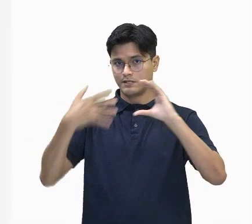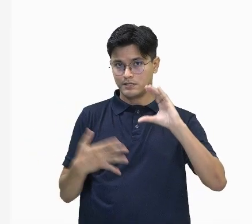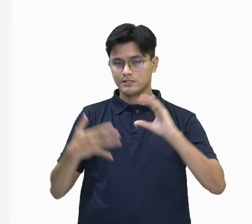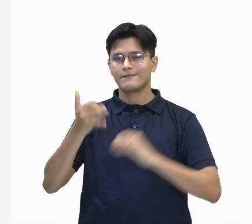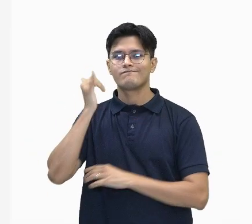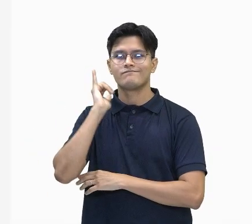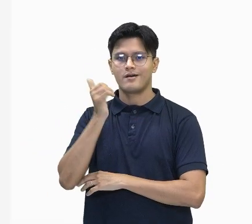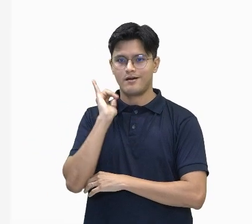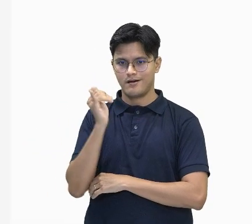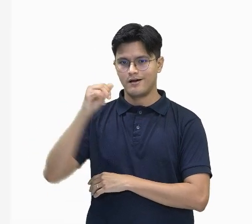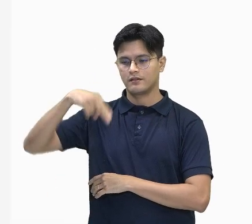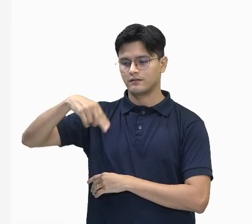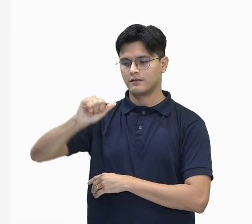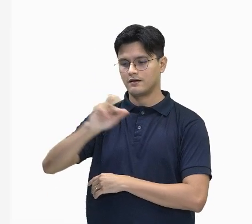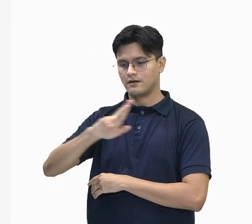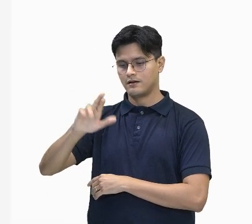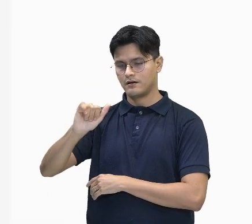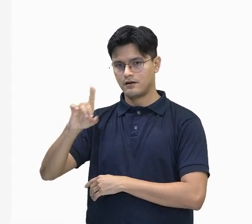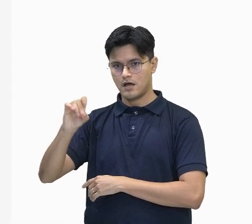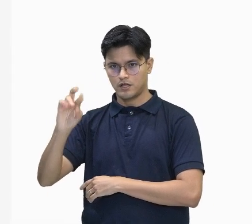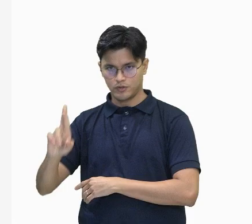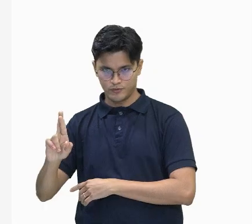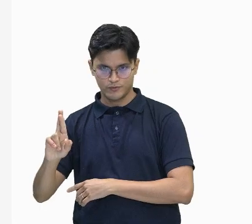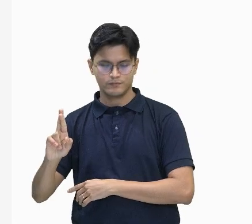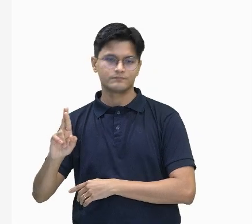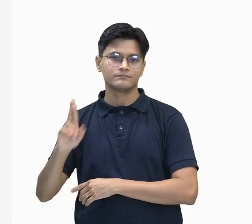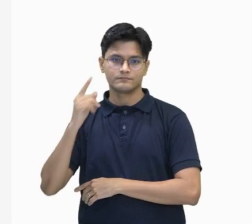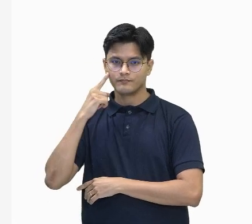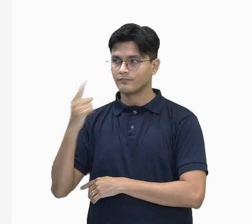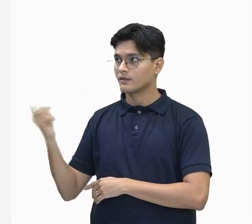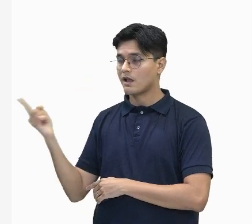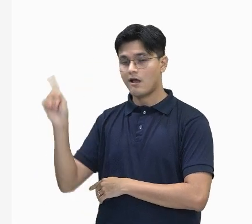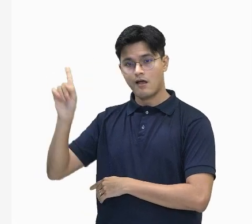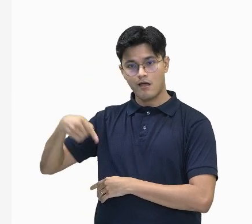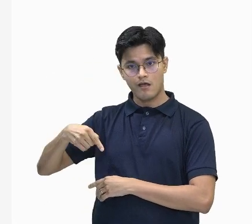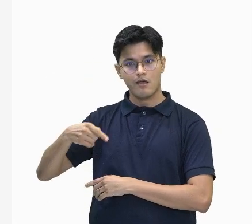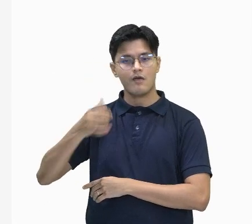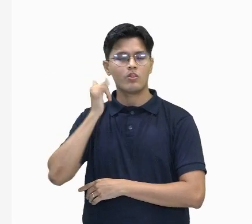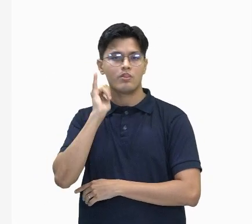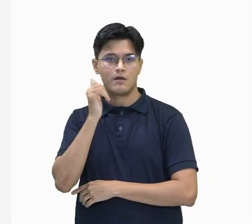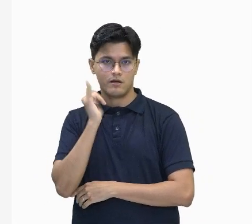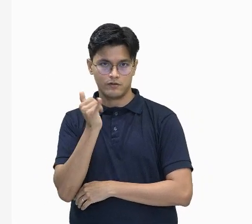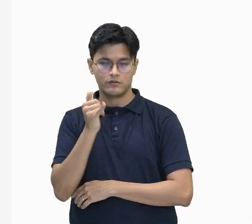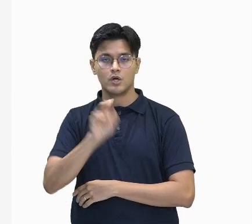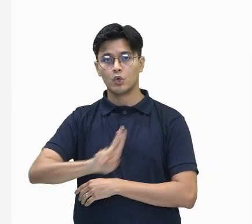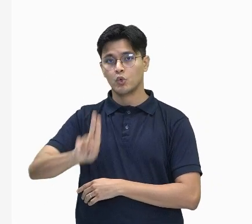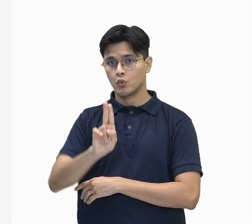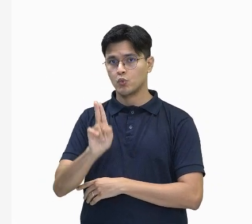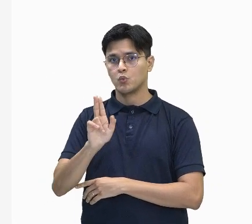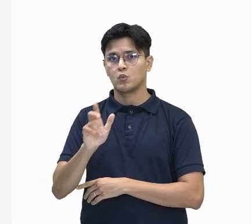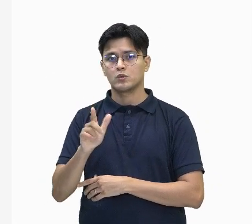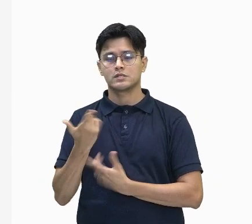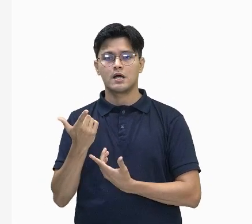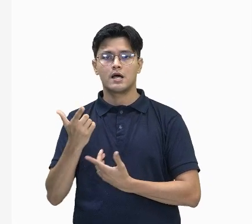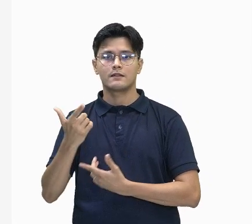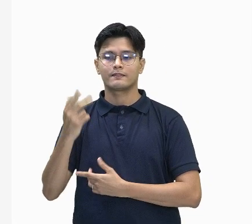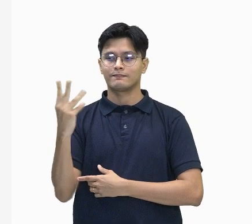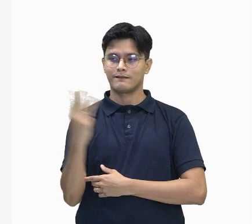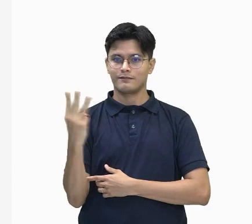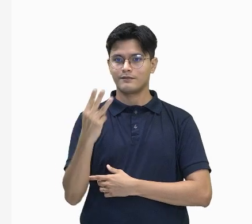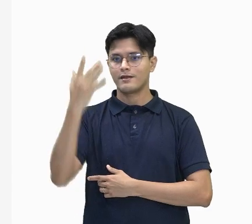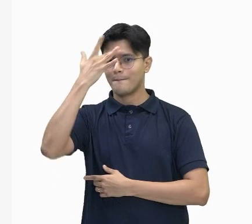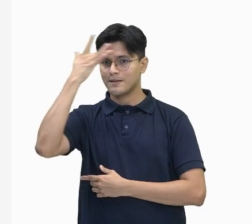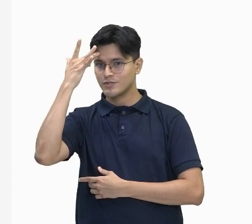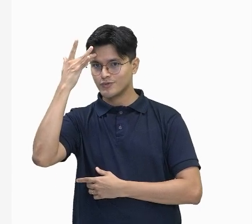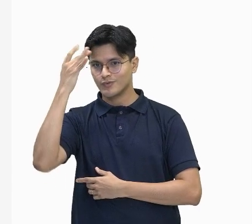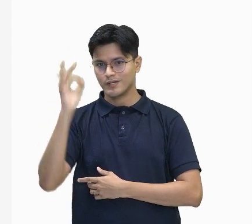narrador. O narrador aqui no conto, ele é um narrador em terceira pessoa. Ele é um narrador em